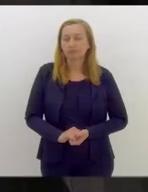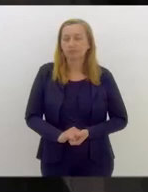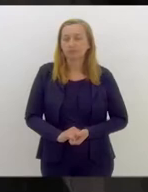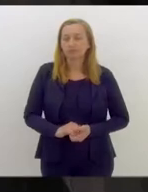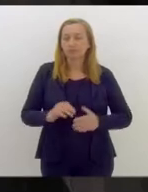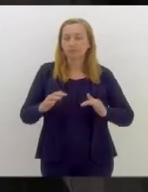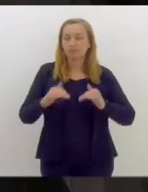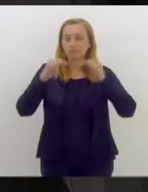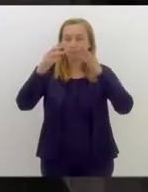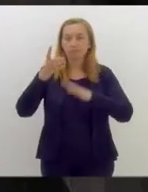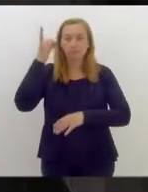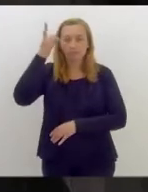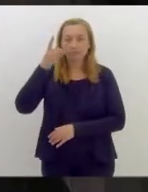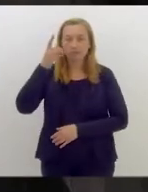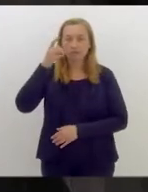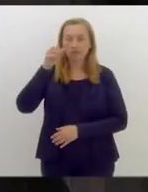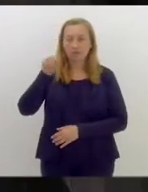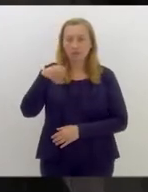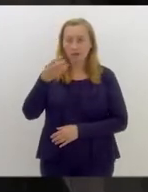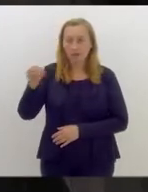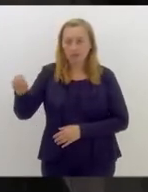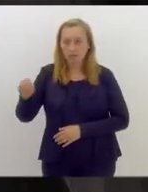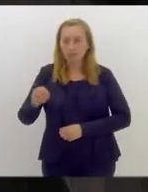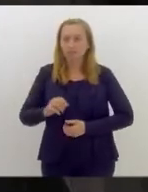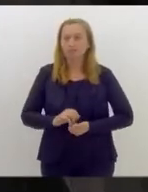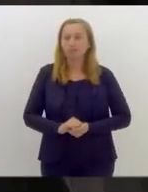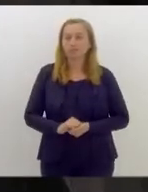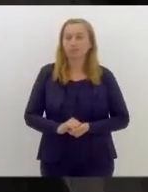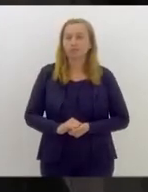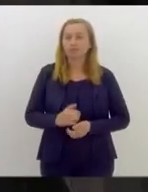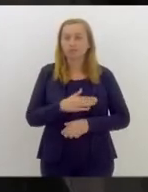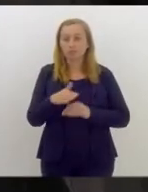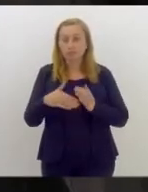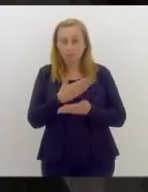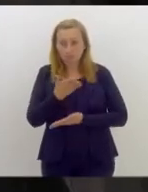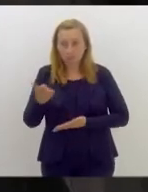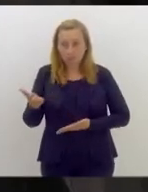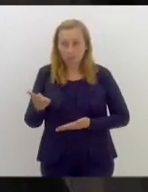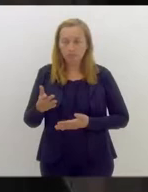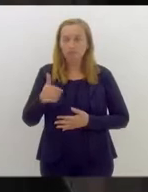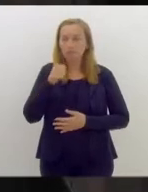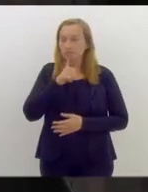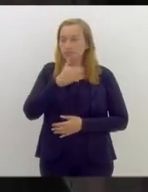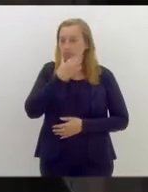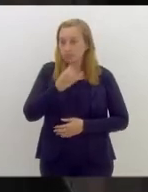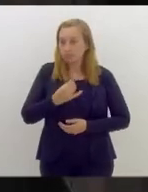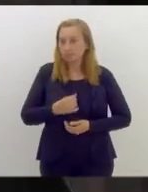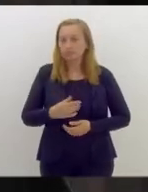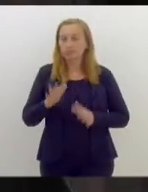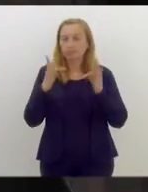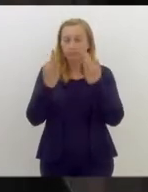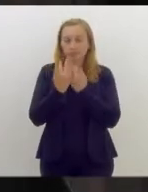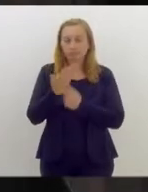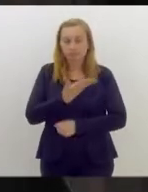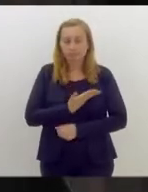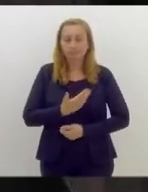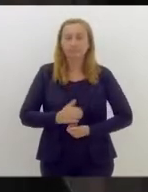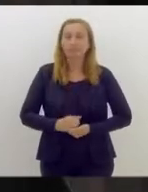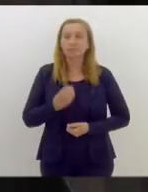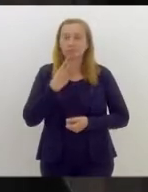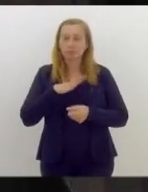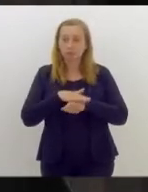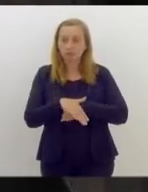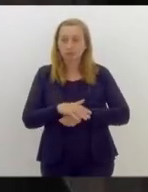Excelentíssimo deputado Marcos Abraão, autoridades, agraciados, senhoras e senhores, familiares e amigos, boa